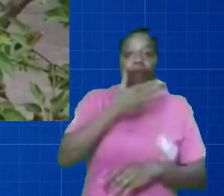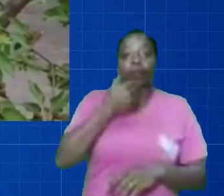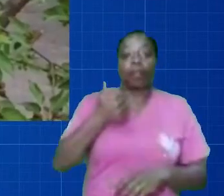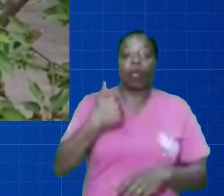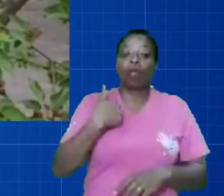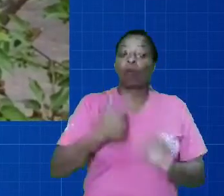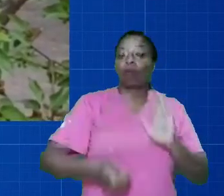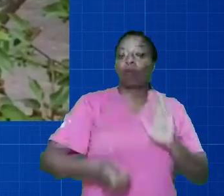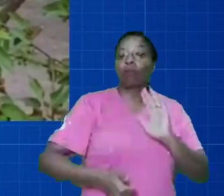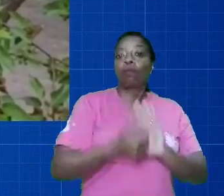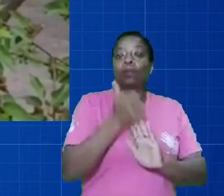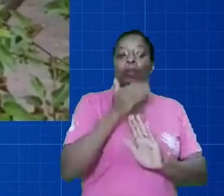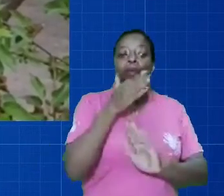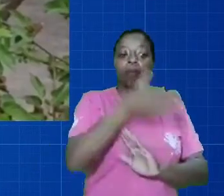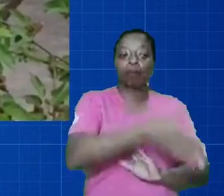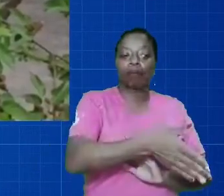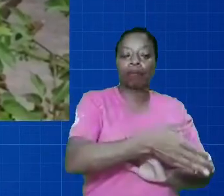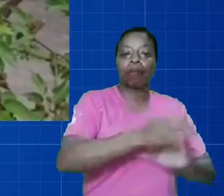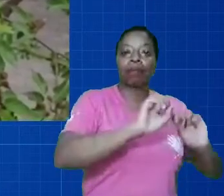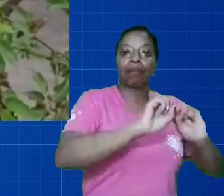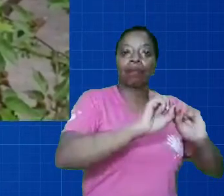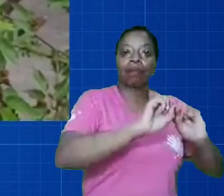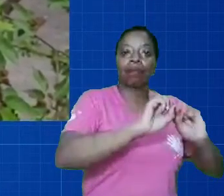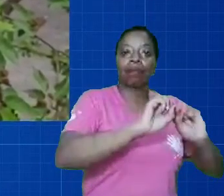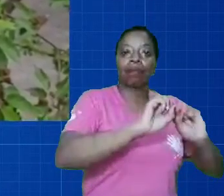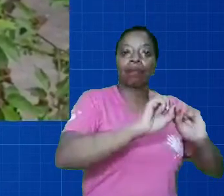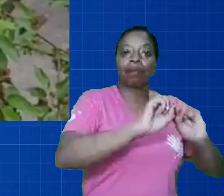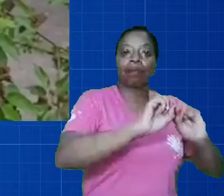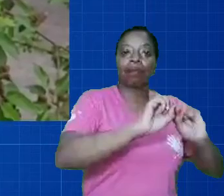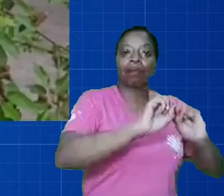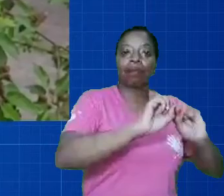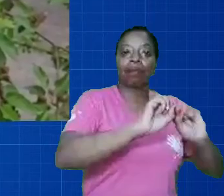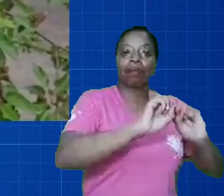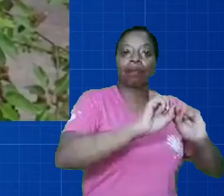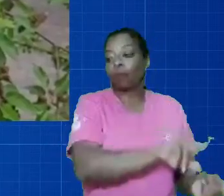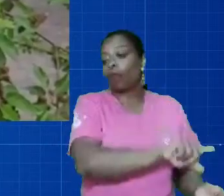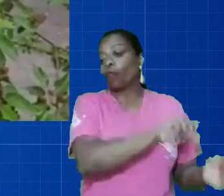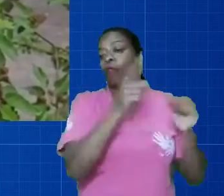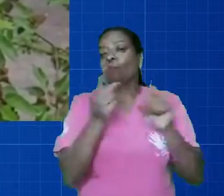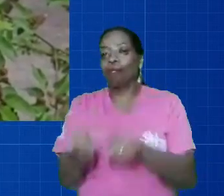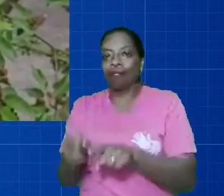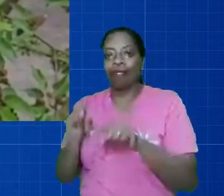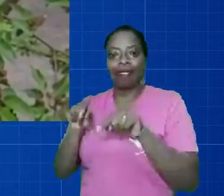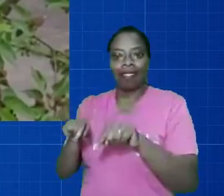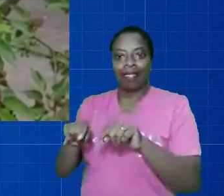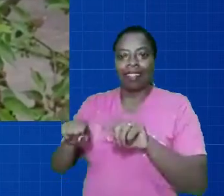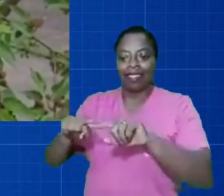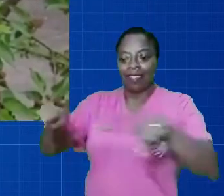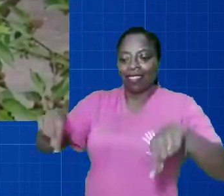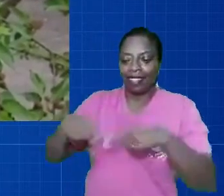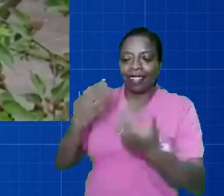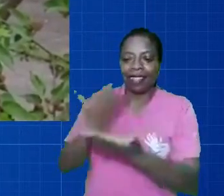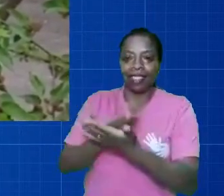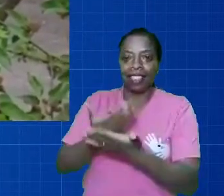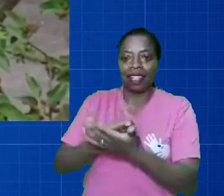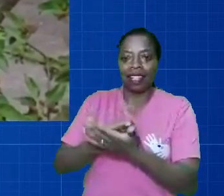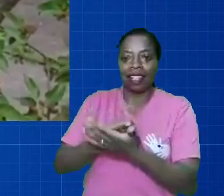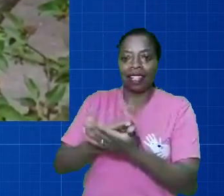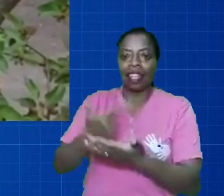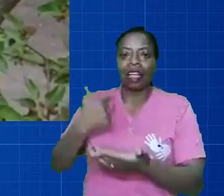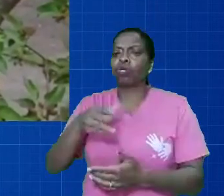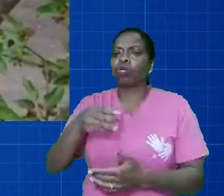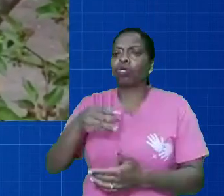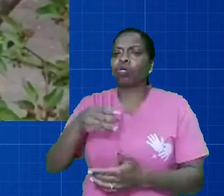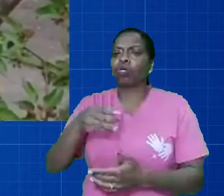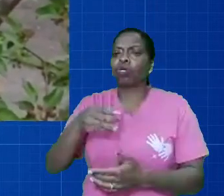forma bem gratificante. Eu acho que os alunos ganharam muito com essa minha experiência. Felizmente tive a oportunidade de